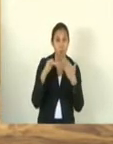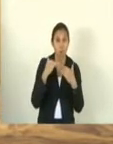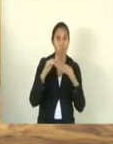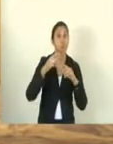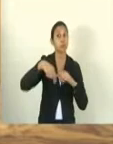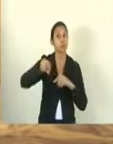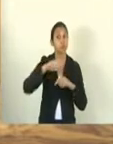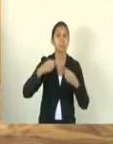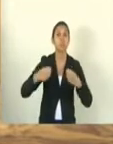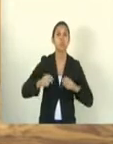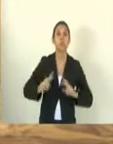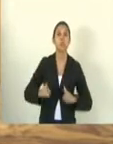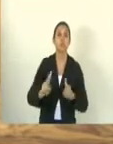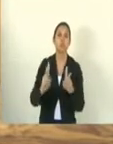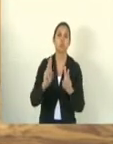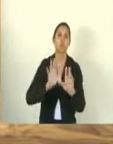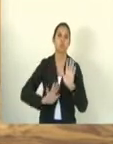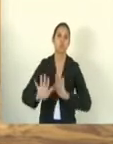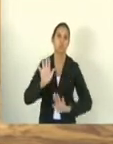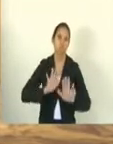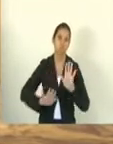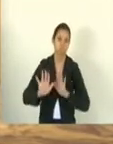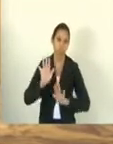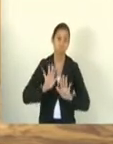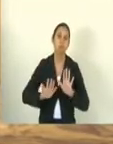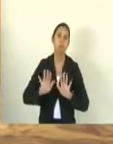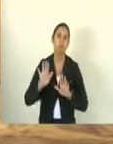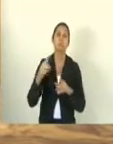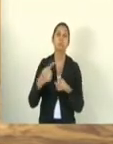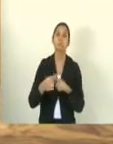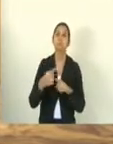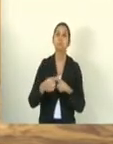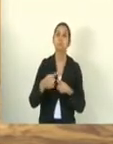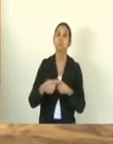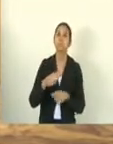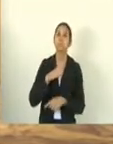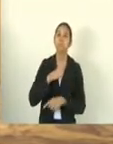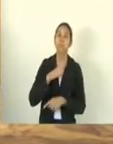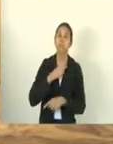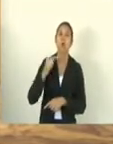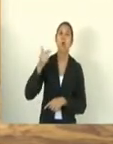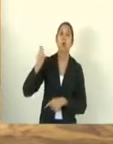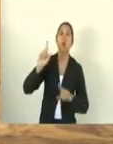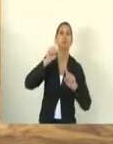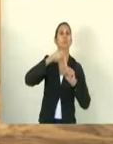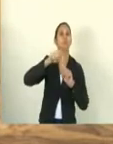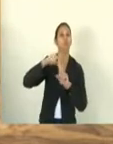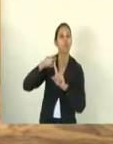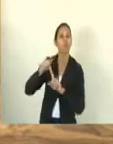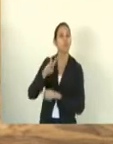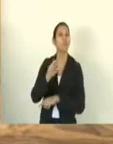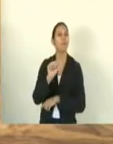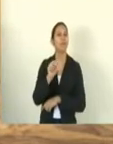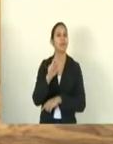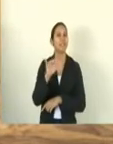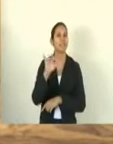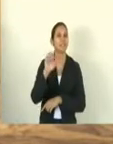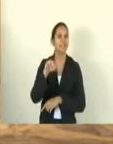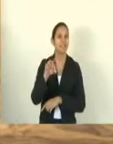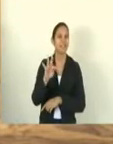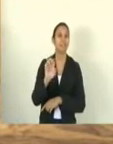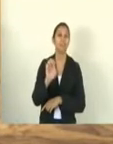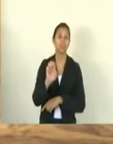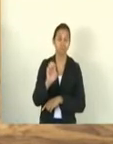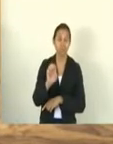que a gente tenha muito mais cuidado, porque realmente mais uma variante já chegou, já foi